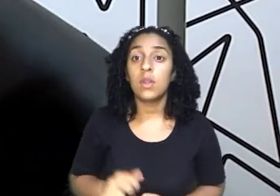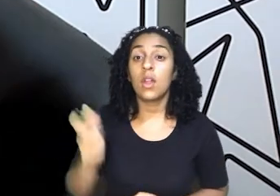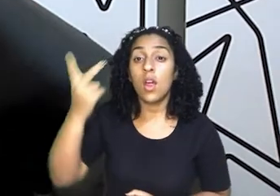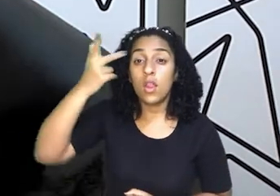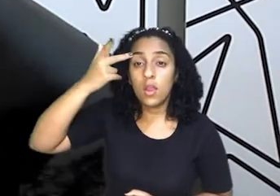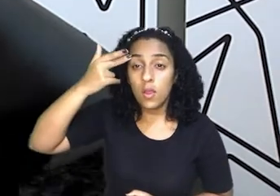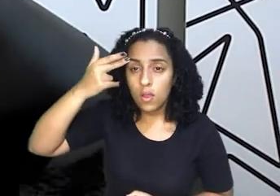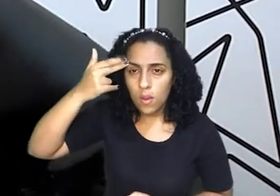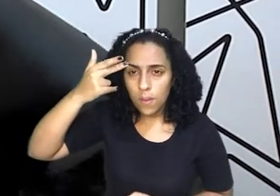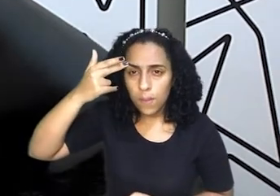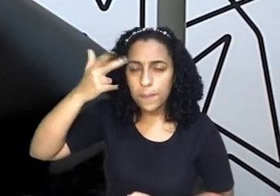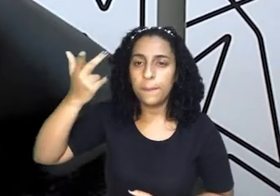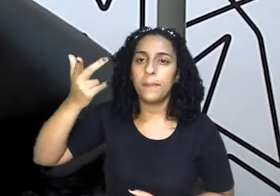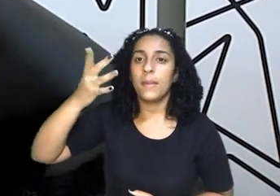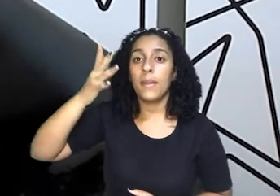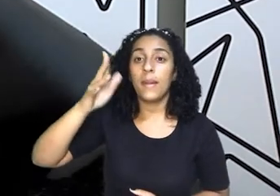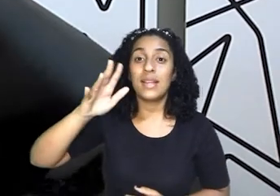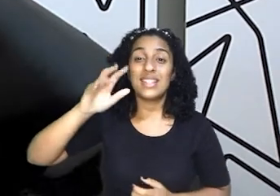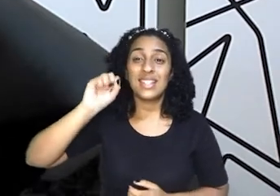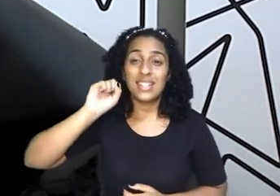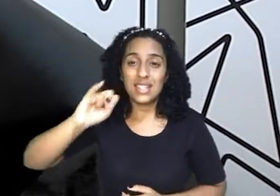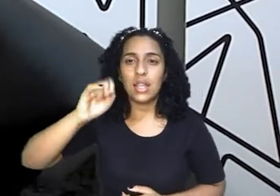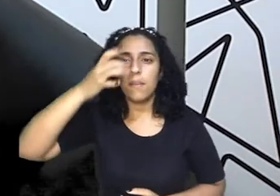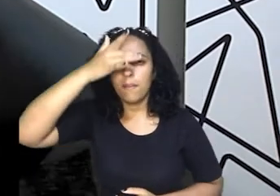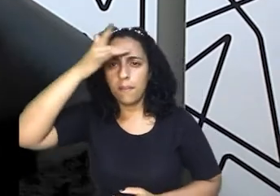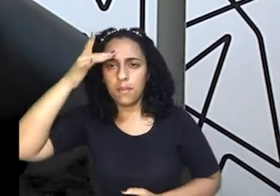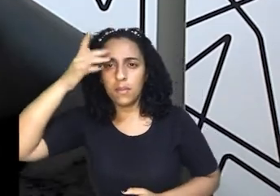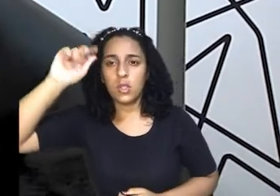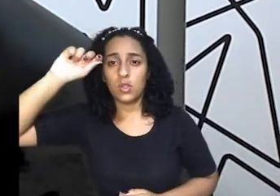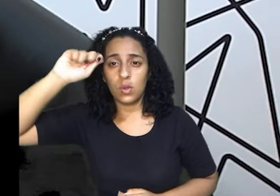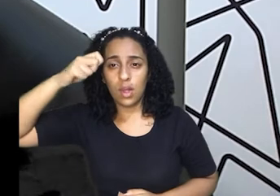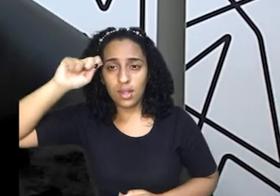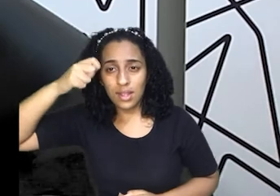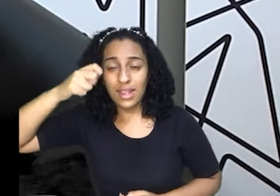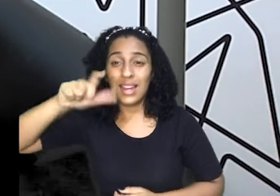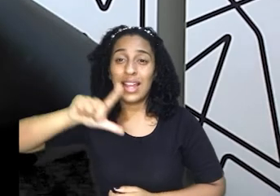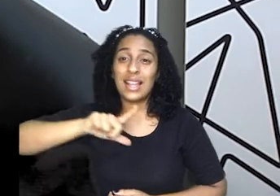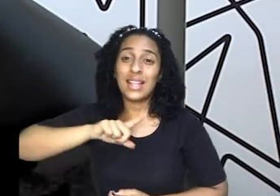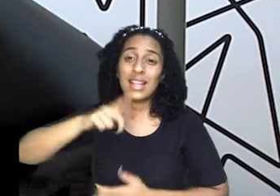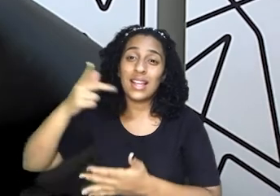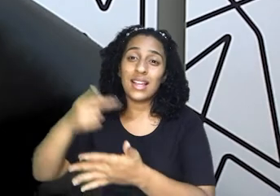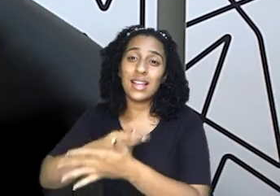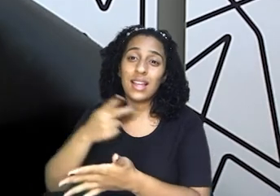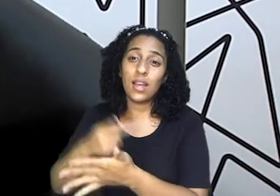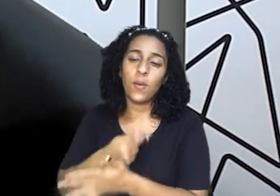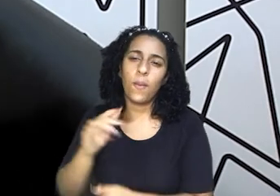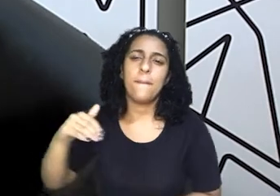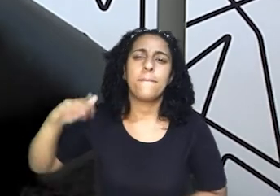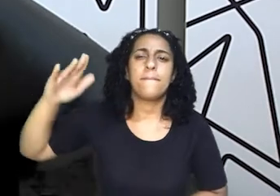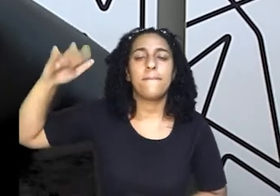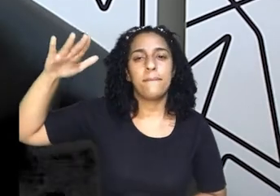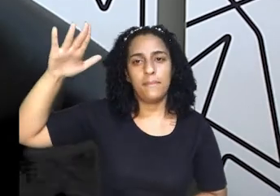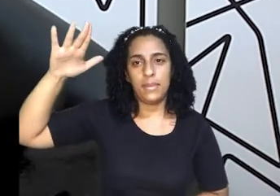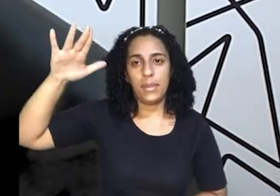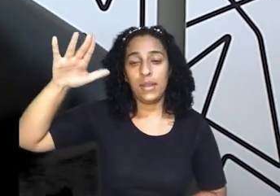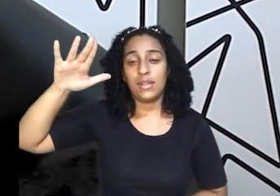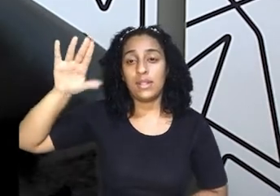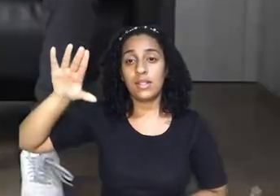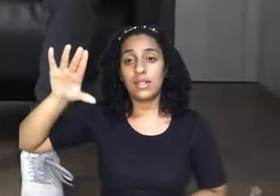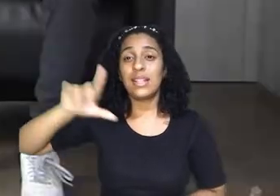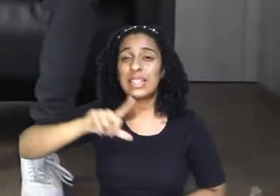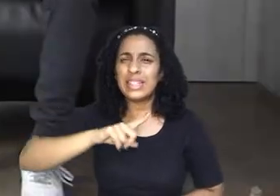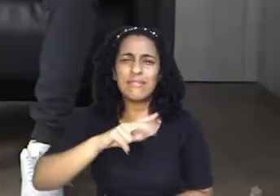roubou normalmente em relação as pessoas negras o nível de erro é Seríssimo então Há muitas